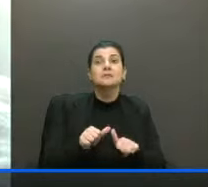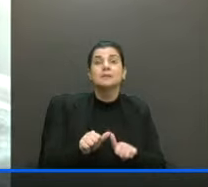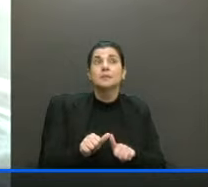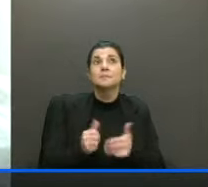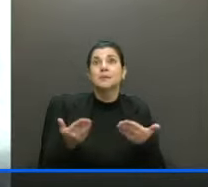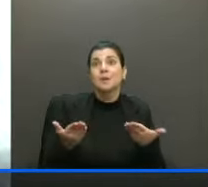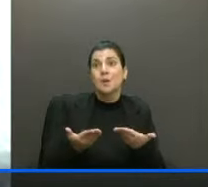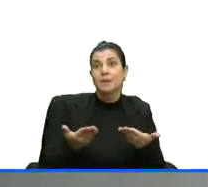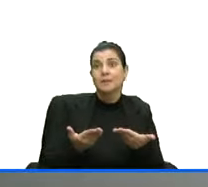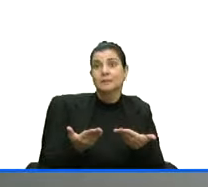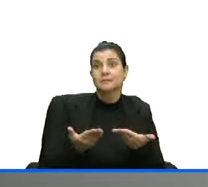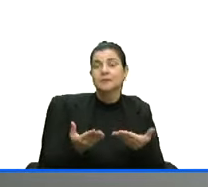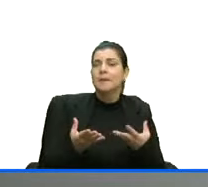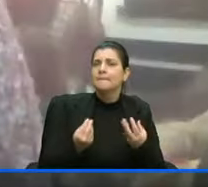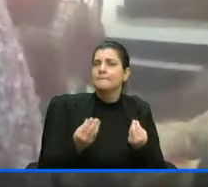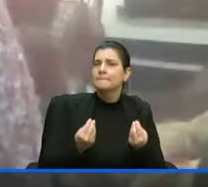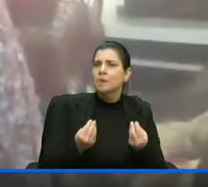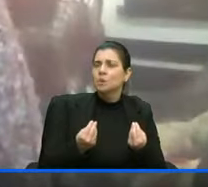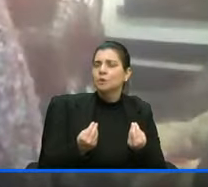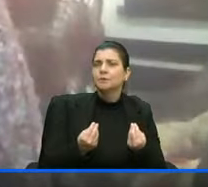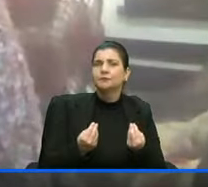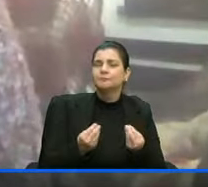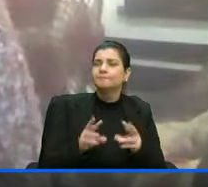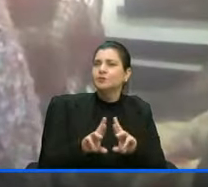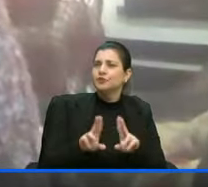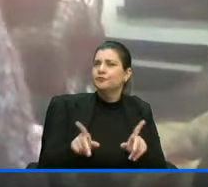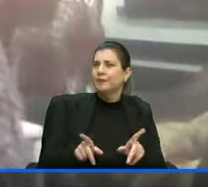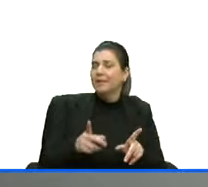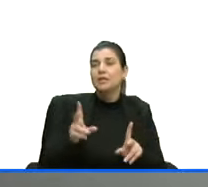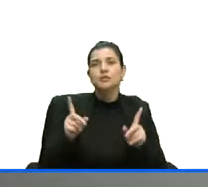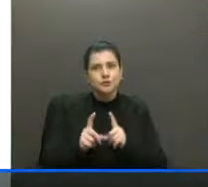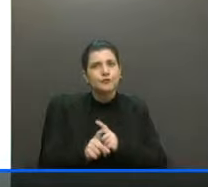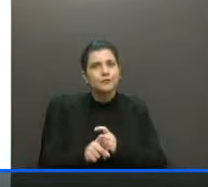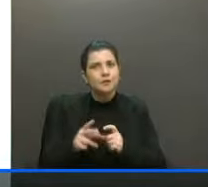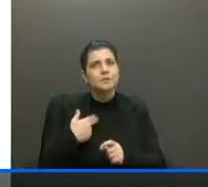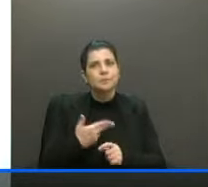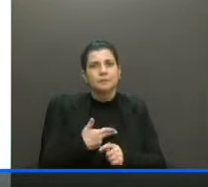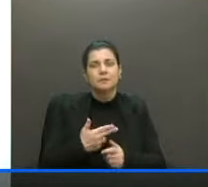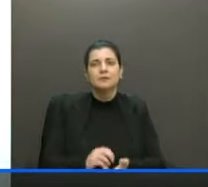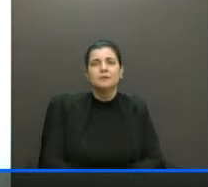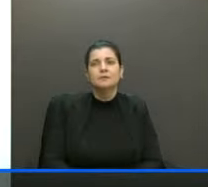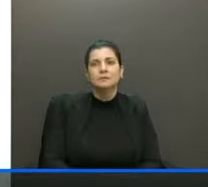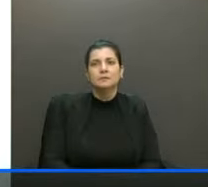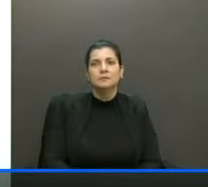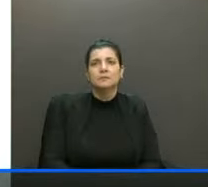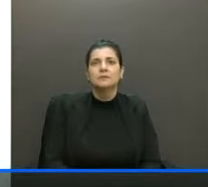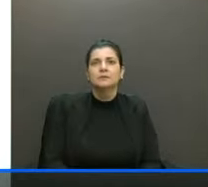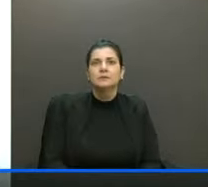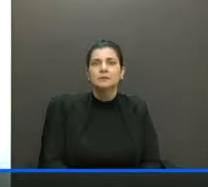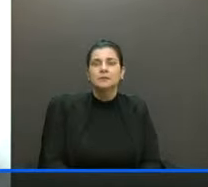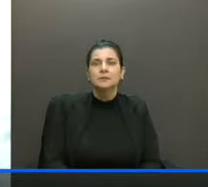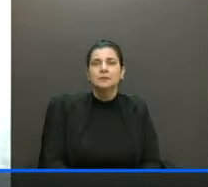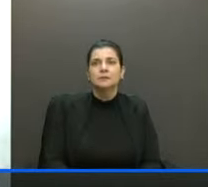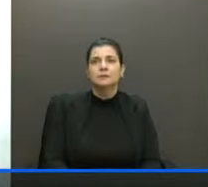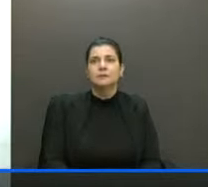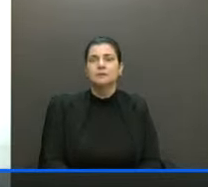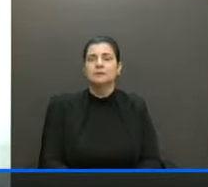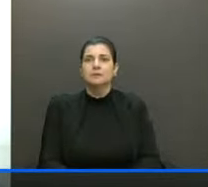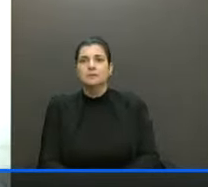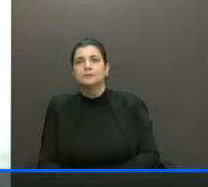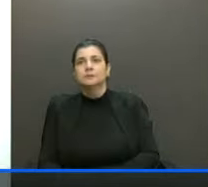assim, muito atípico para todos nós, sabemos, eu acho que eu falar isso é falar o óbvio do óbvio,